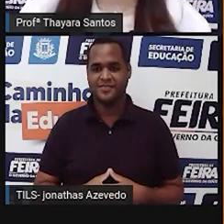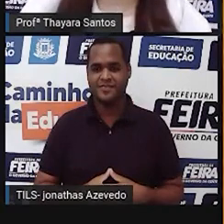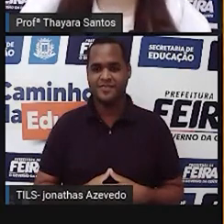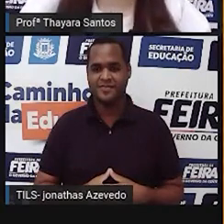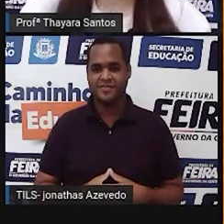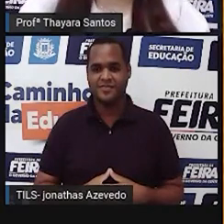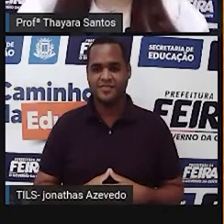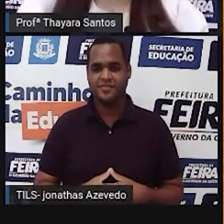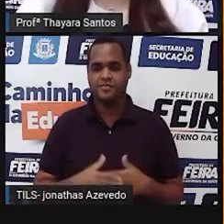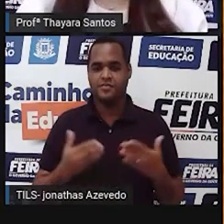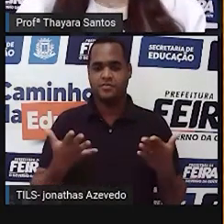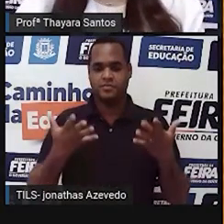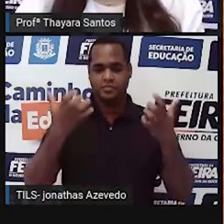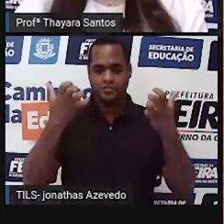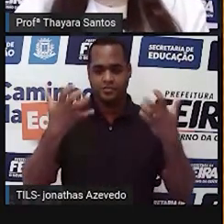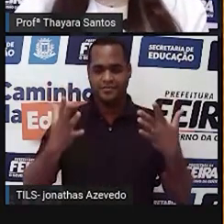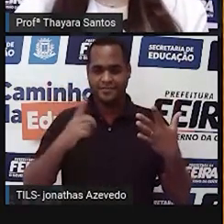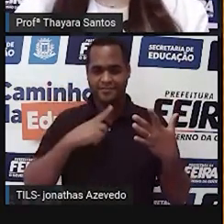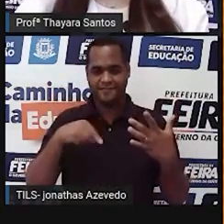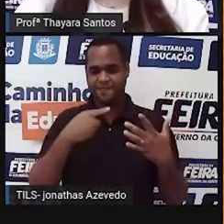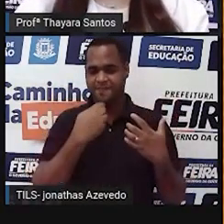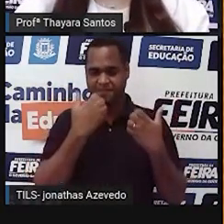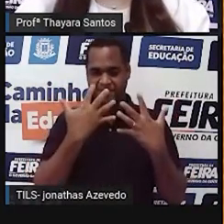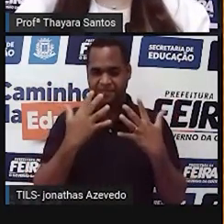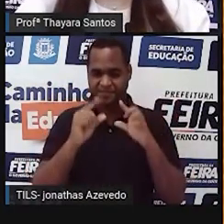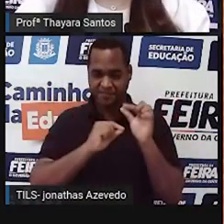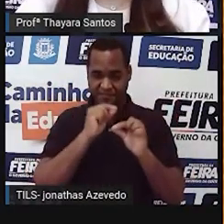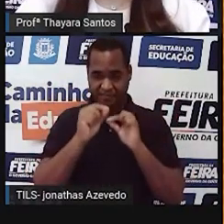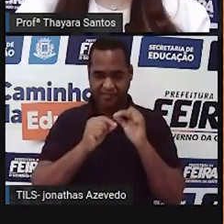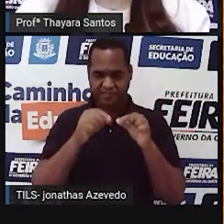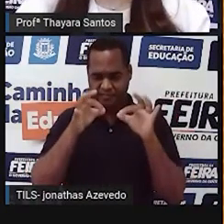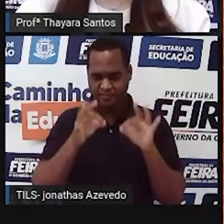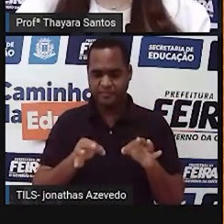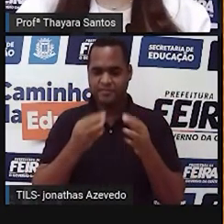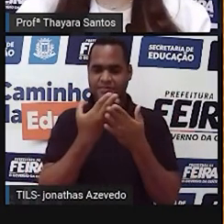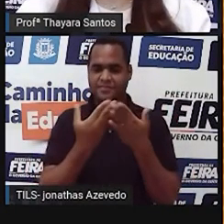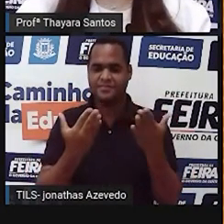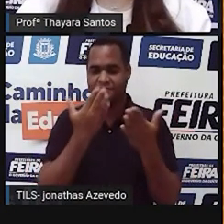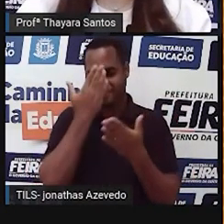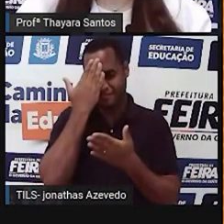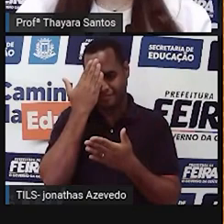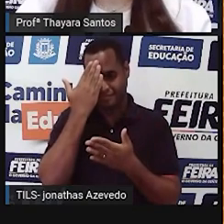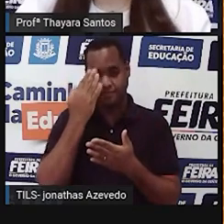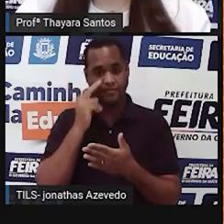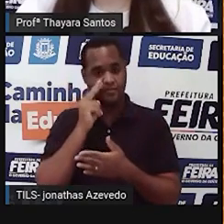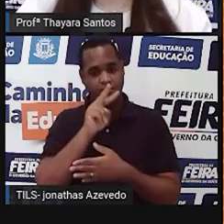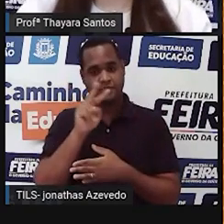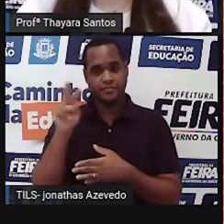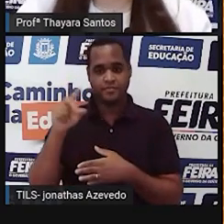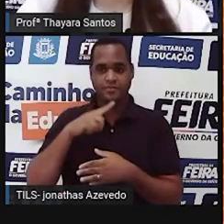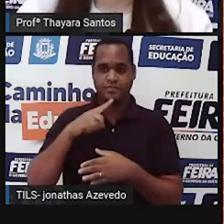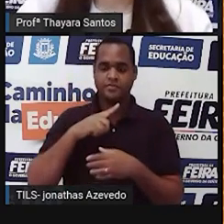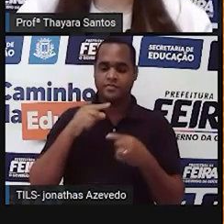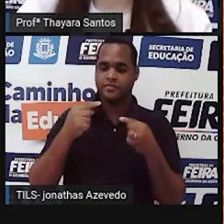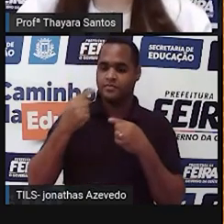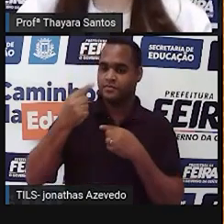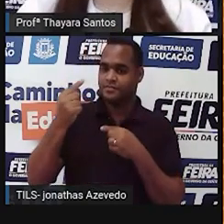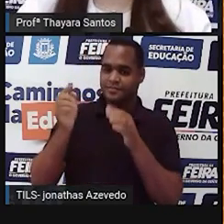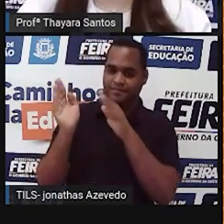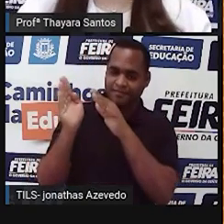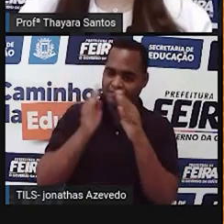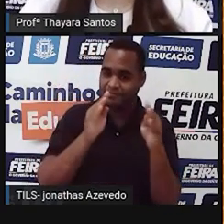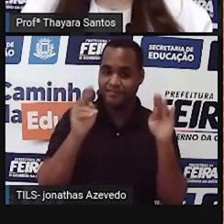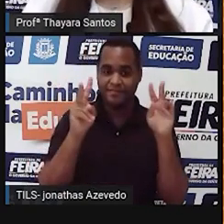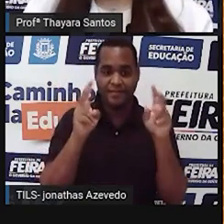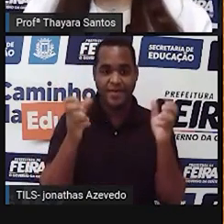E hoje nós vamos falar sobre, tenho certeza que muitos de vocês já sabem, porque já viram aí no primeiro slide que eu sempre boto o tema